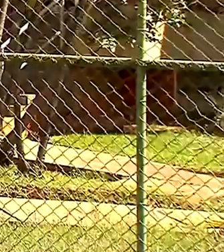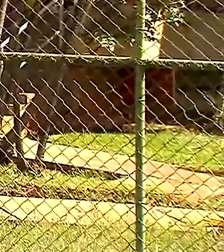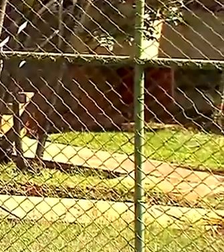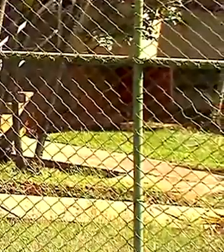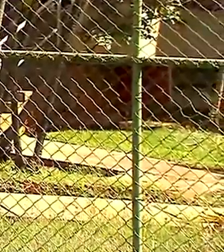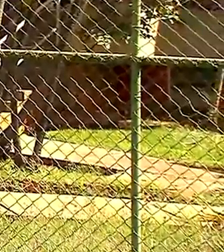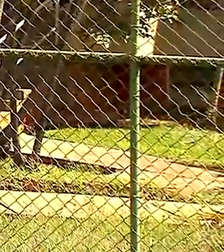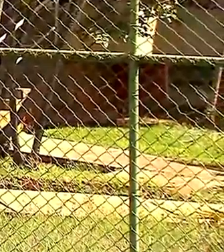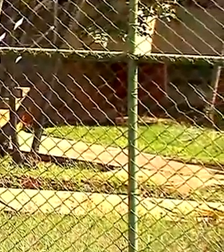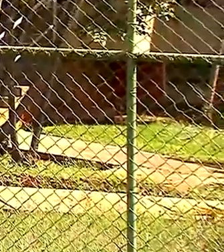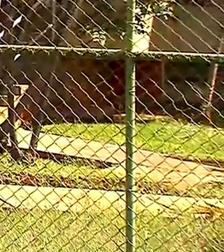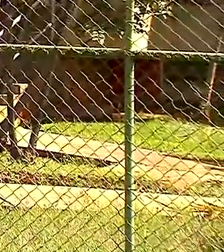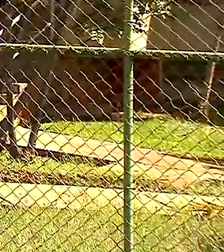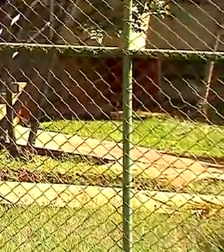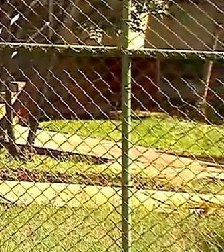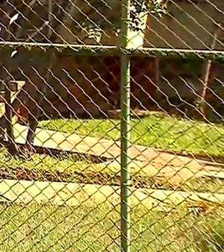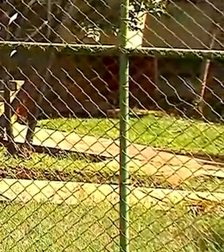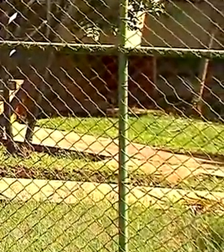E